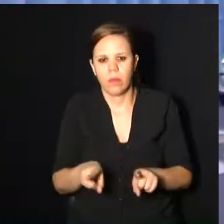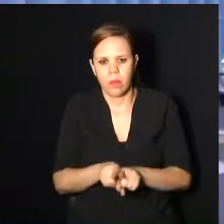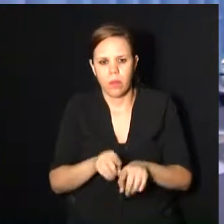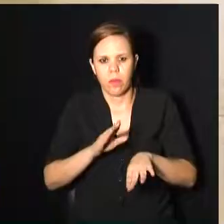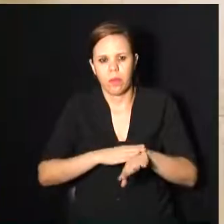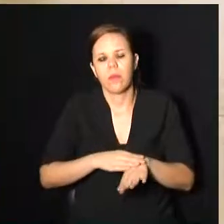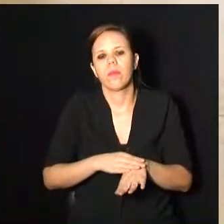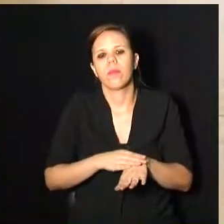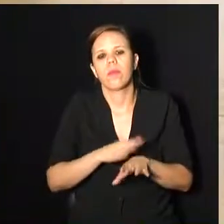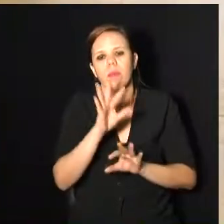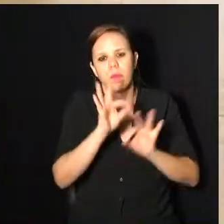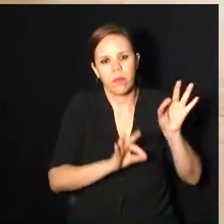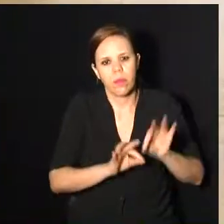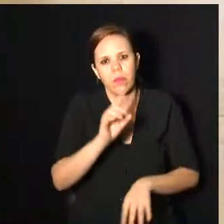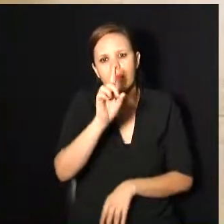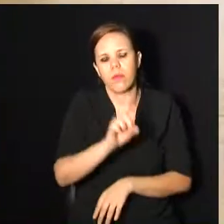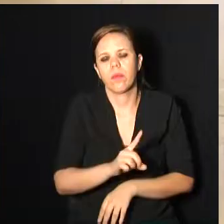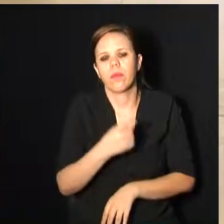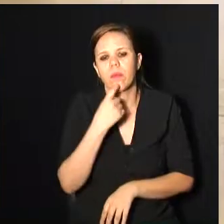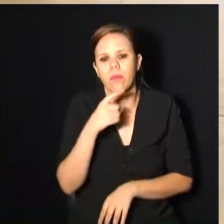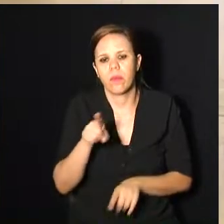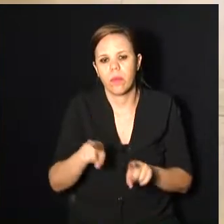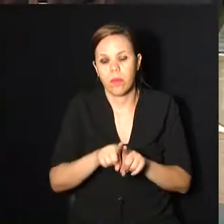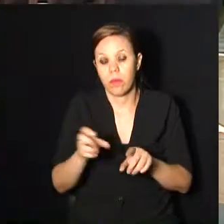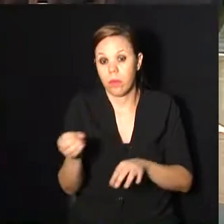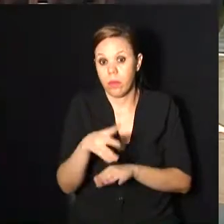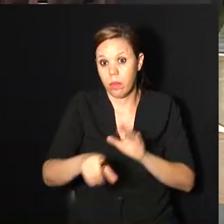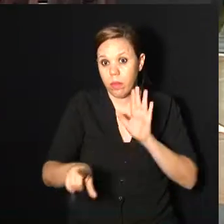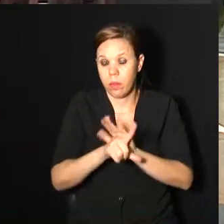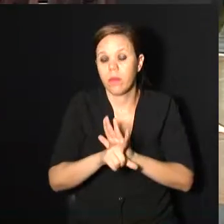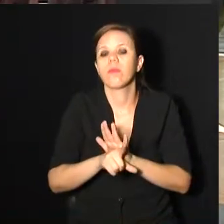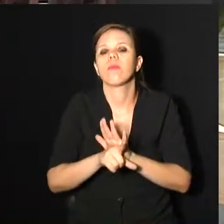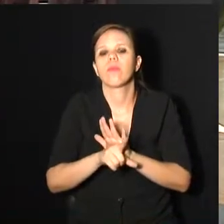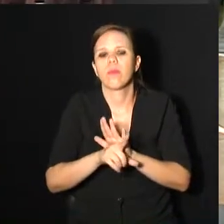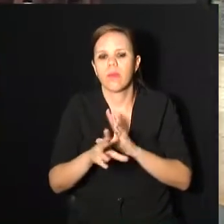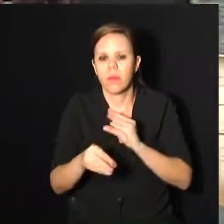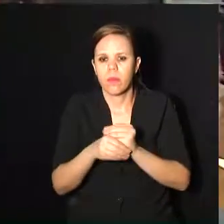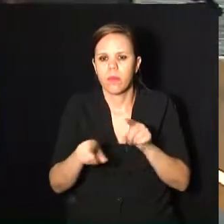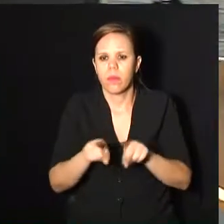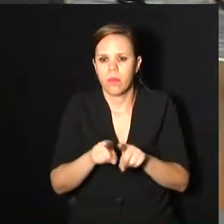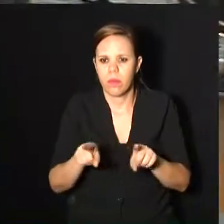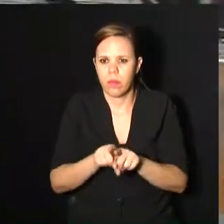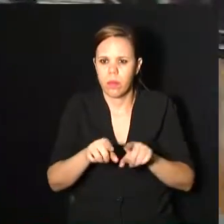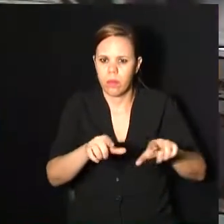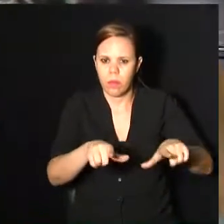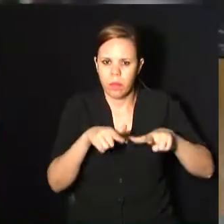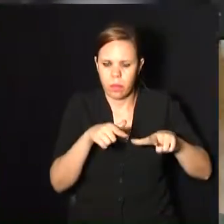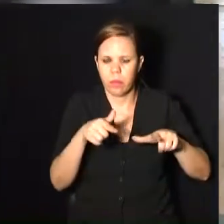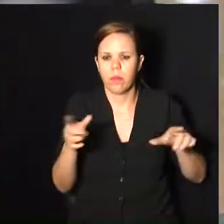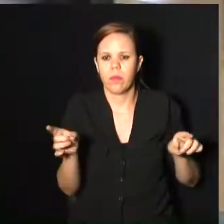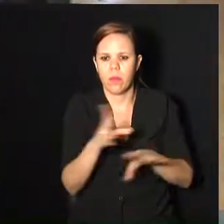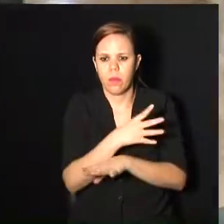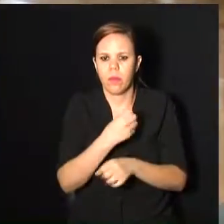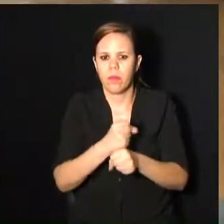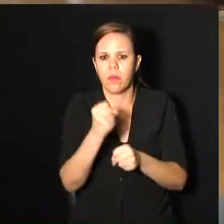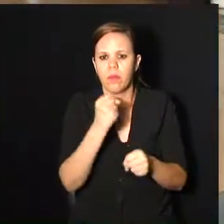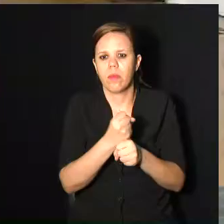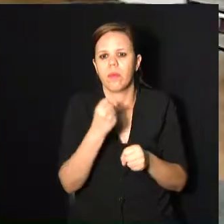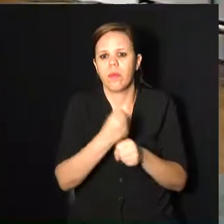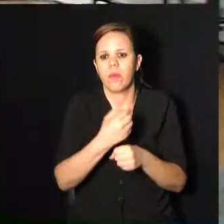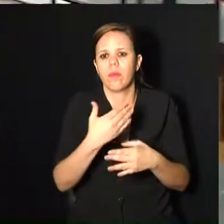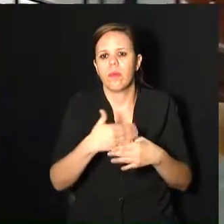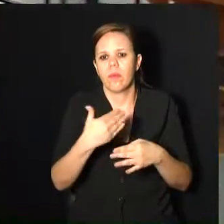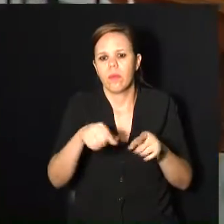de Campinas. A nova lei suprime o dispositivo que vincula a expedição do certificado de conclusão de obra à